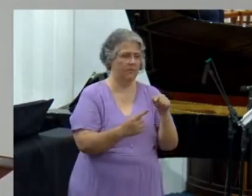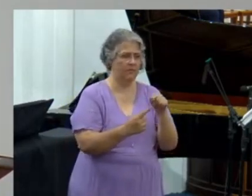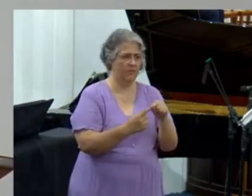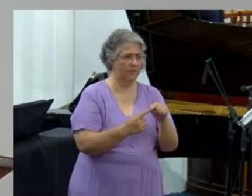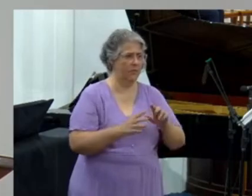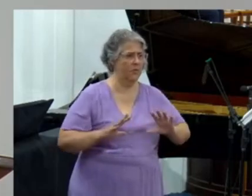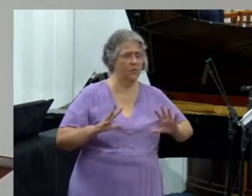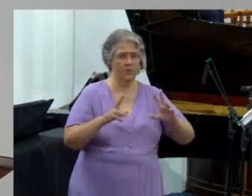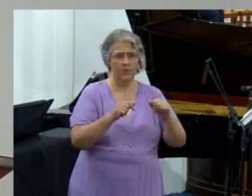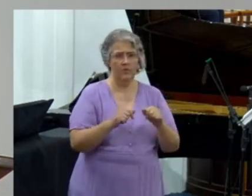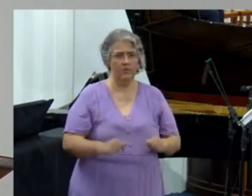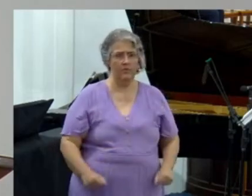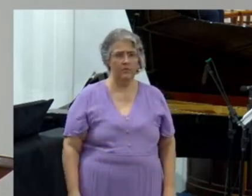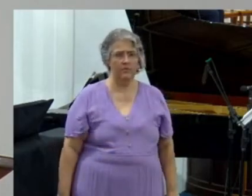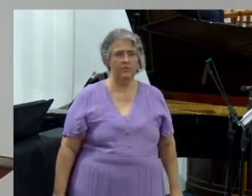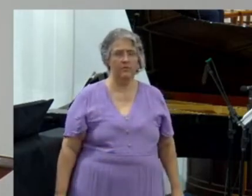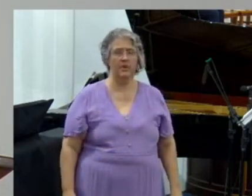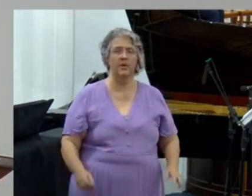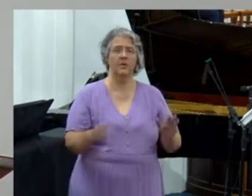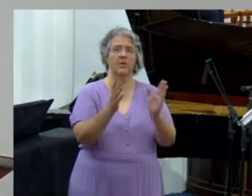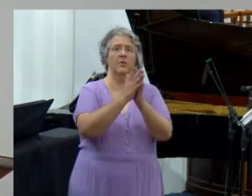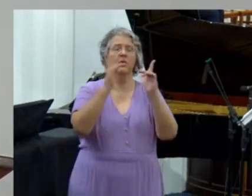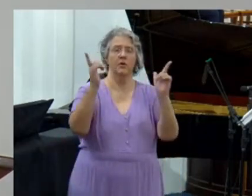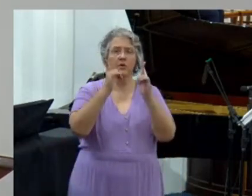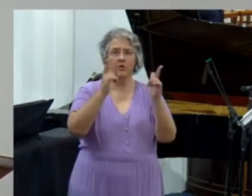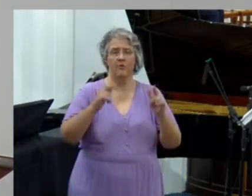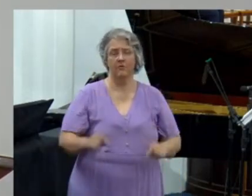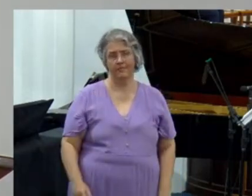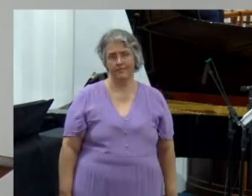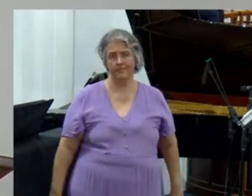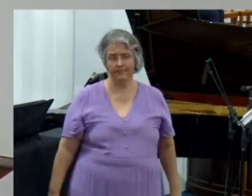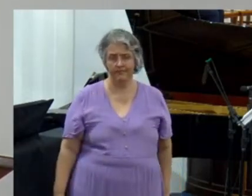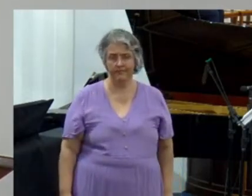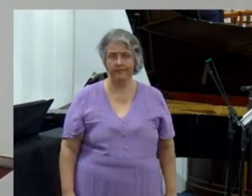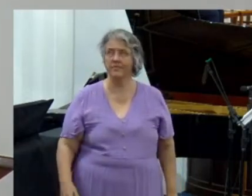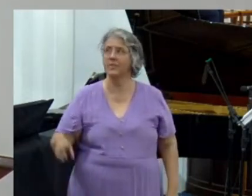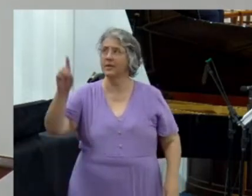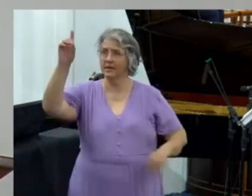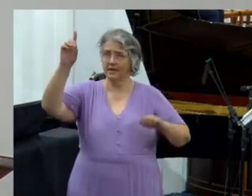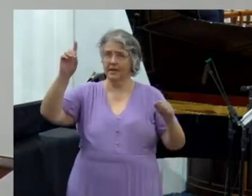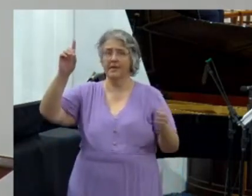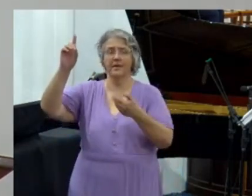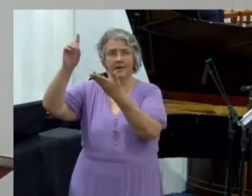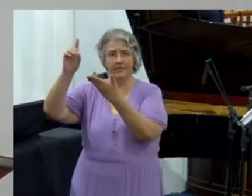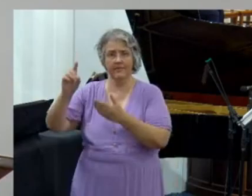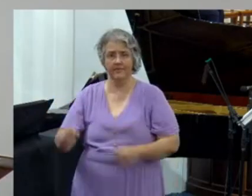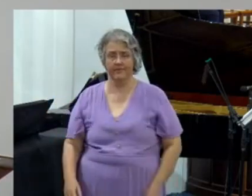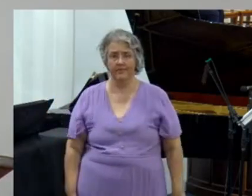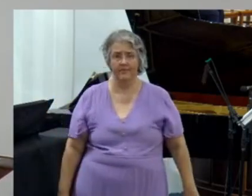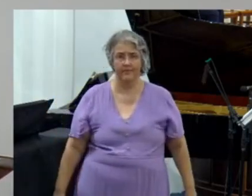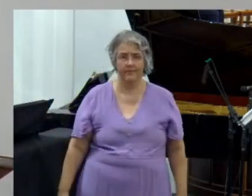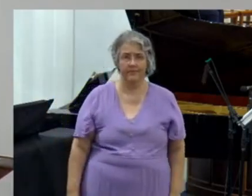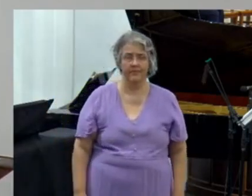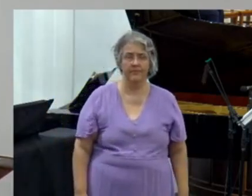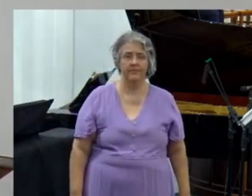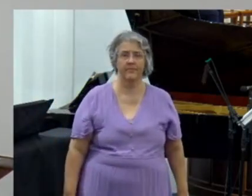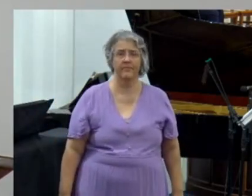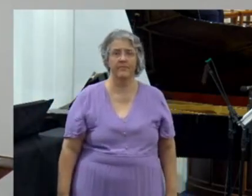acontecia ali era o louvor dele mesmo. E então, nesse processo